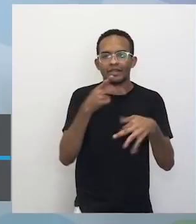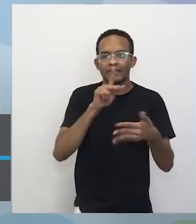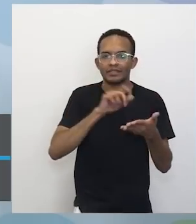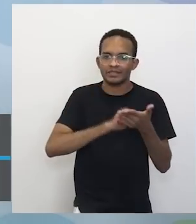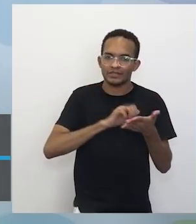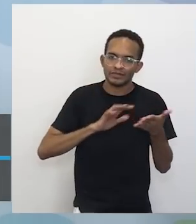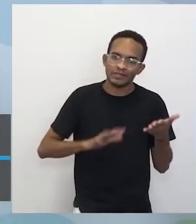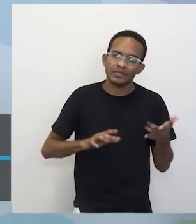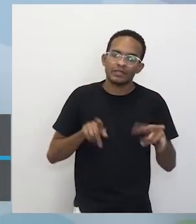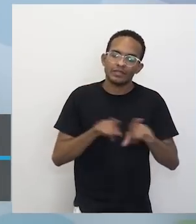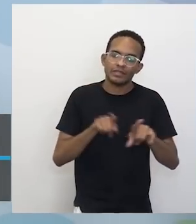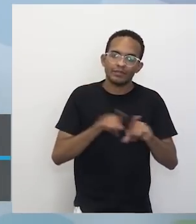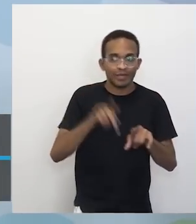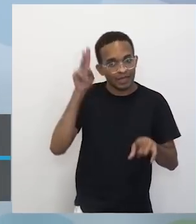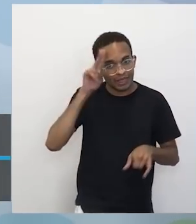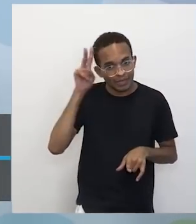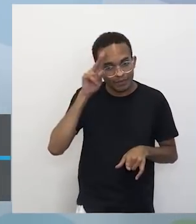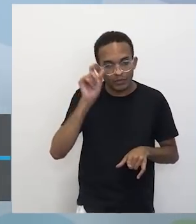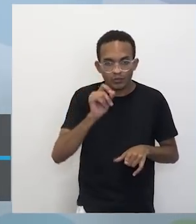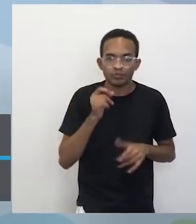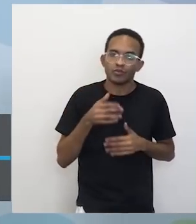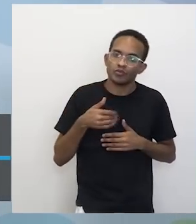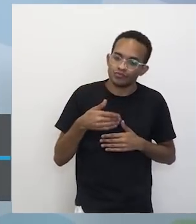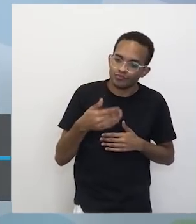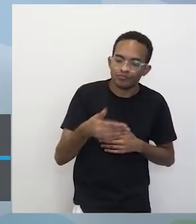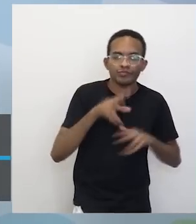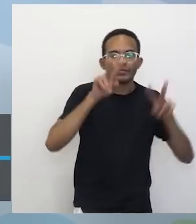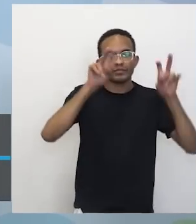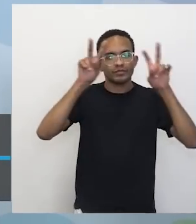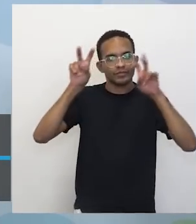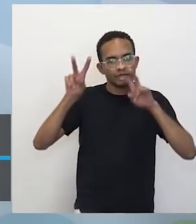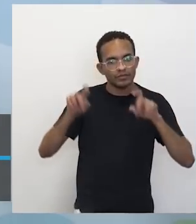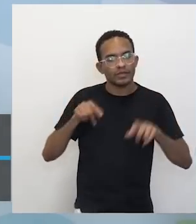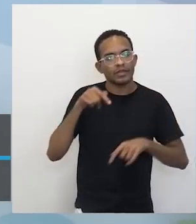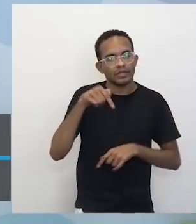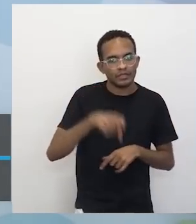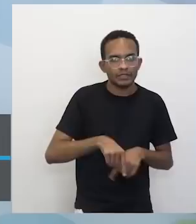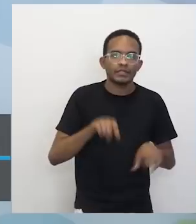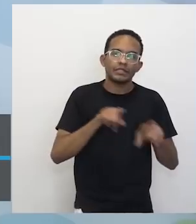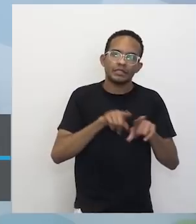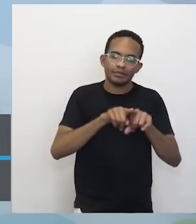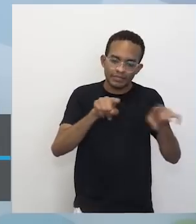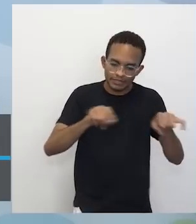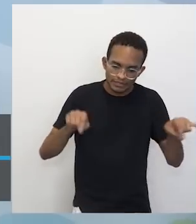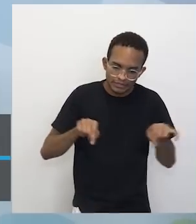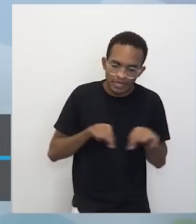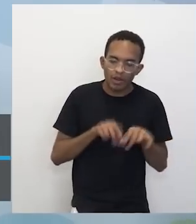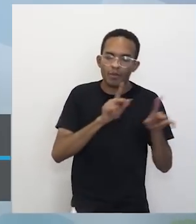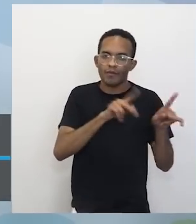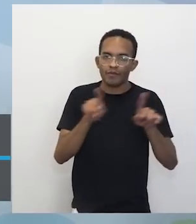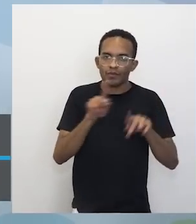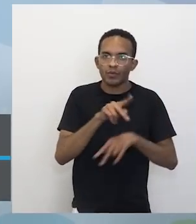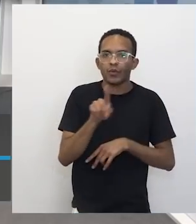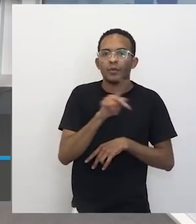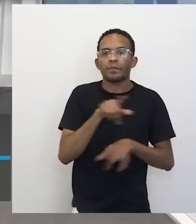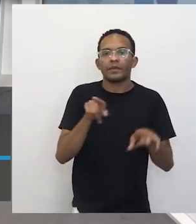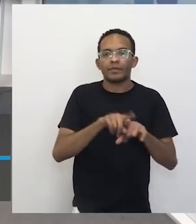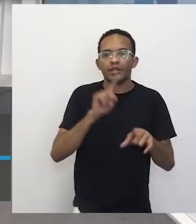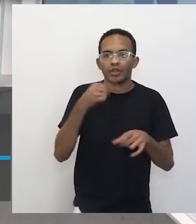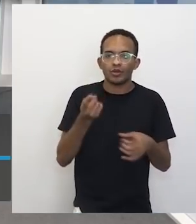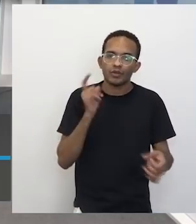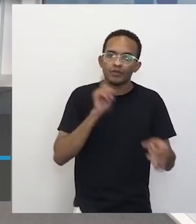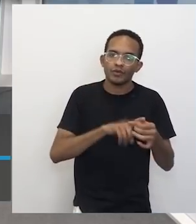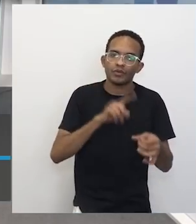atividade, né? E também lembrando, né, que a continuidade dos assuntos percorre aqui a sala de aula com os professores, né? Sim, a gente